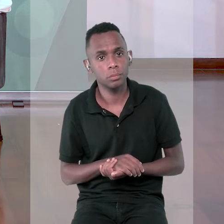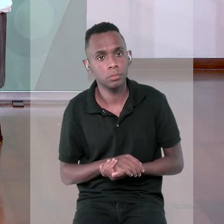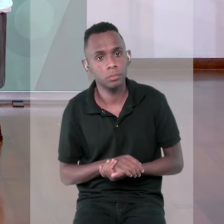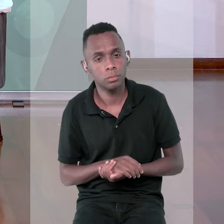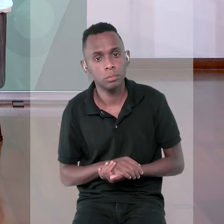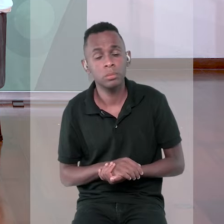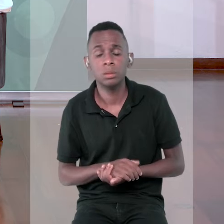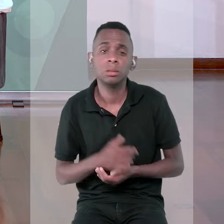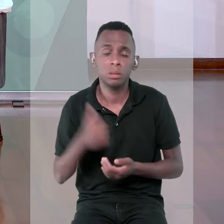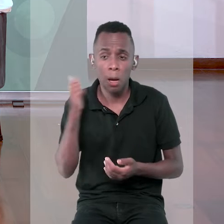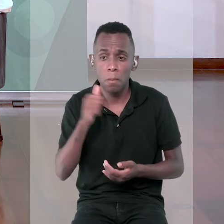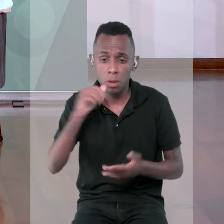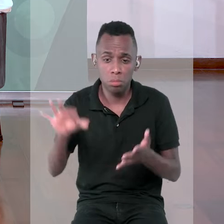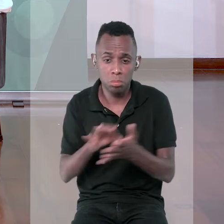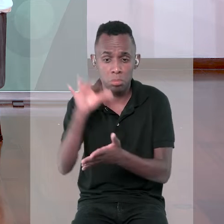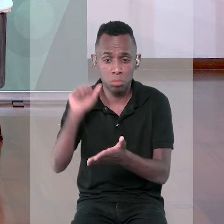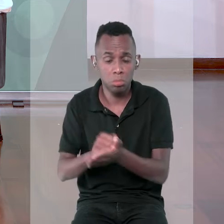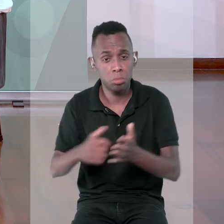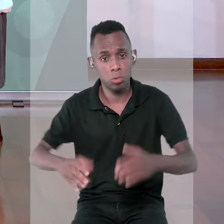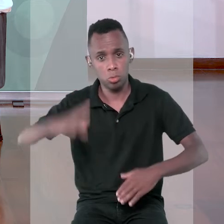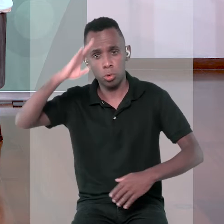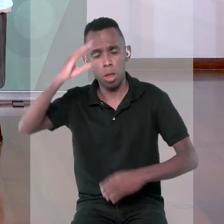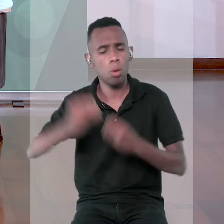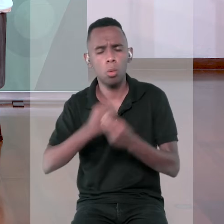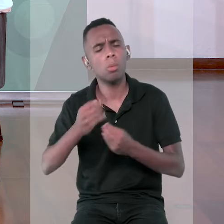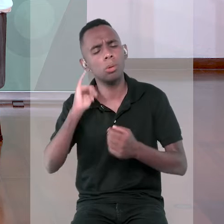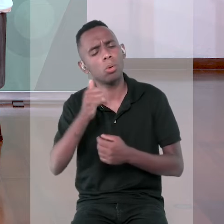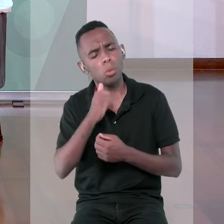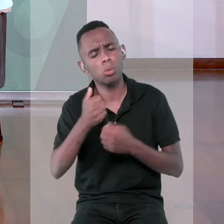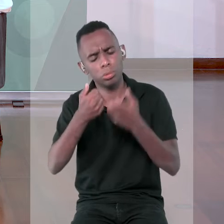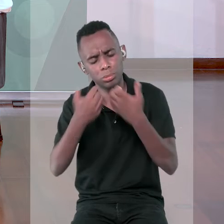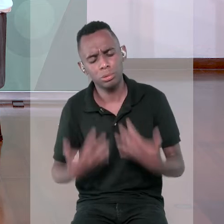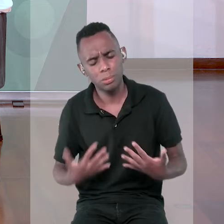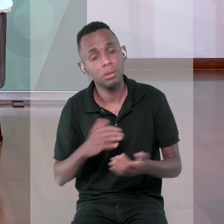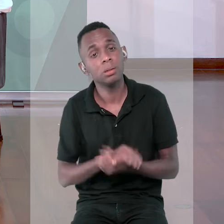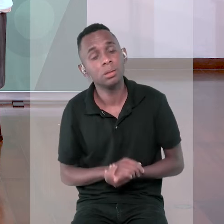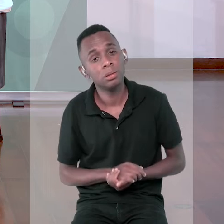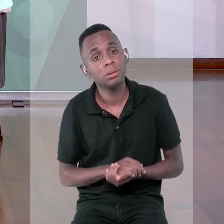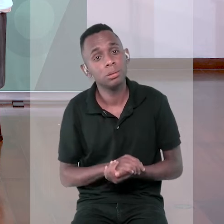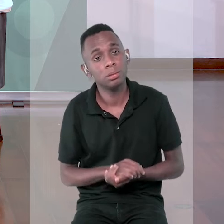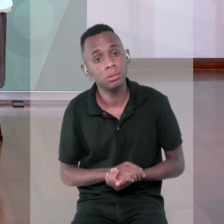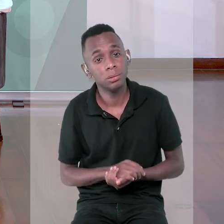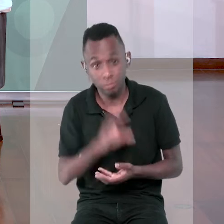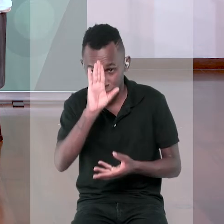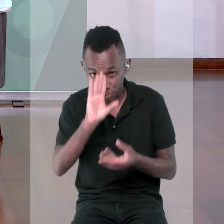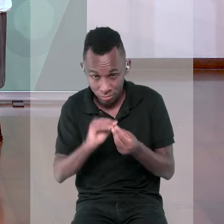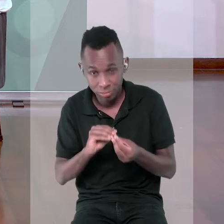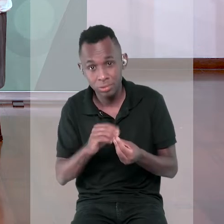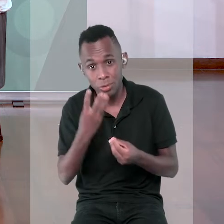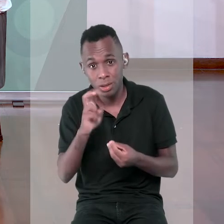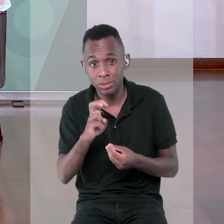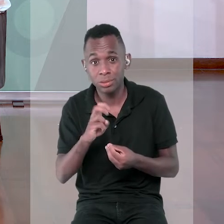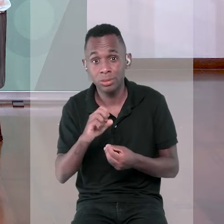Se alistou lá no batalhão? Conta a história para nós, Isabelle. Você tem 45 segundos para contar a história da